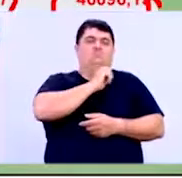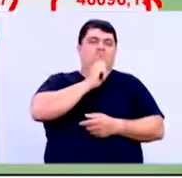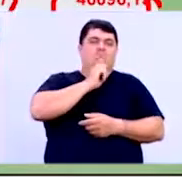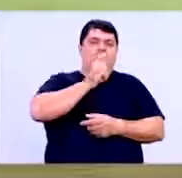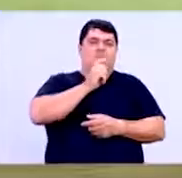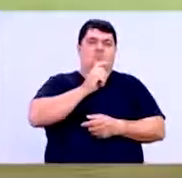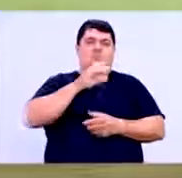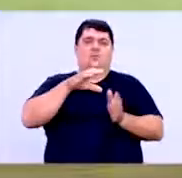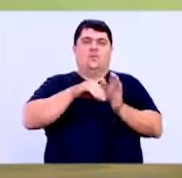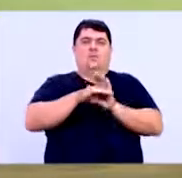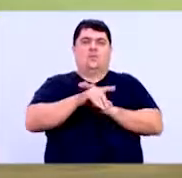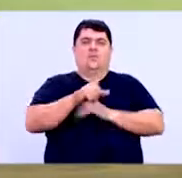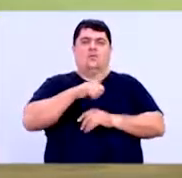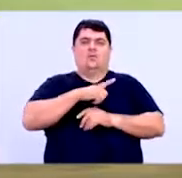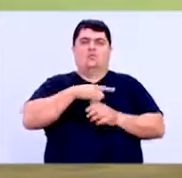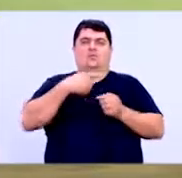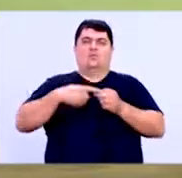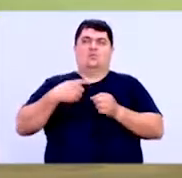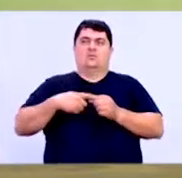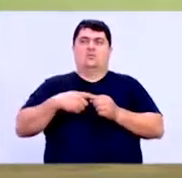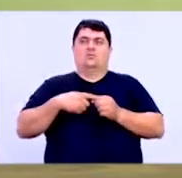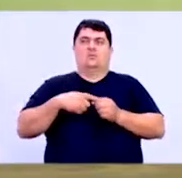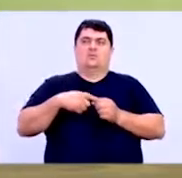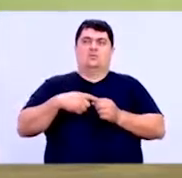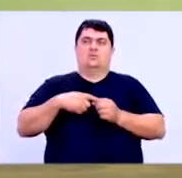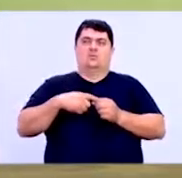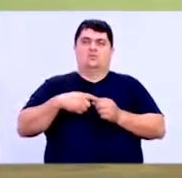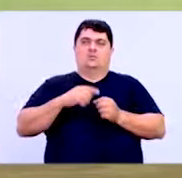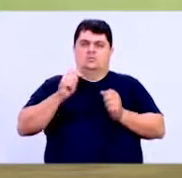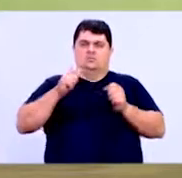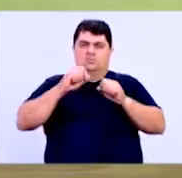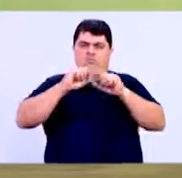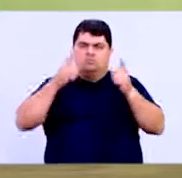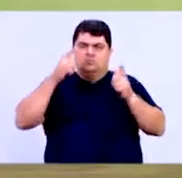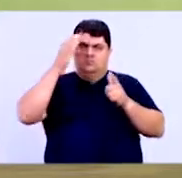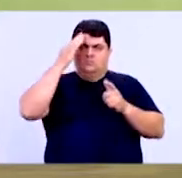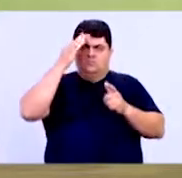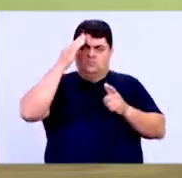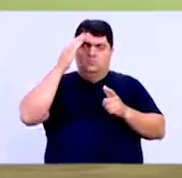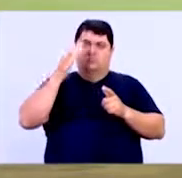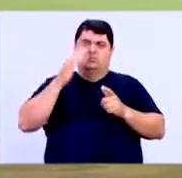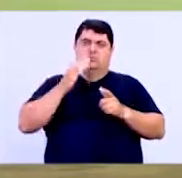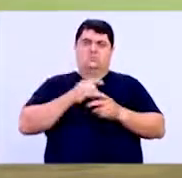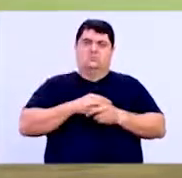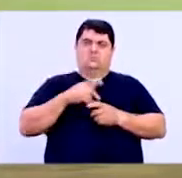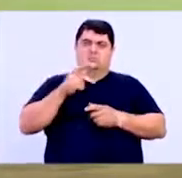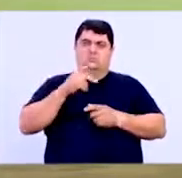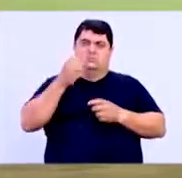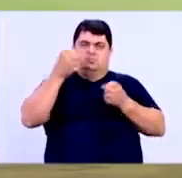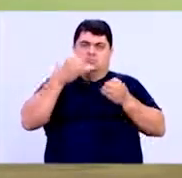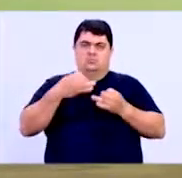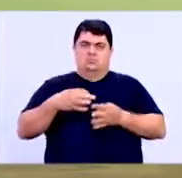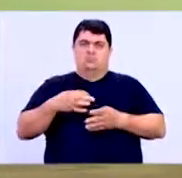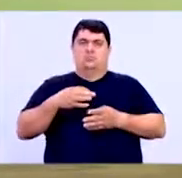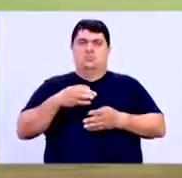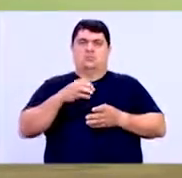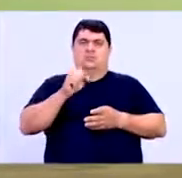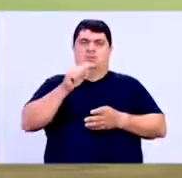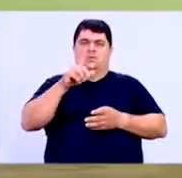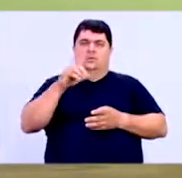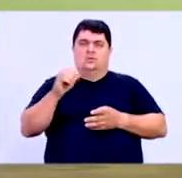de Cacoal também, outros povos comentaram. Gente, ficou mais claro agora? Né, o professor comentou, né, o preço de saldo inicial